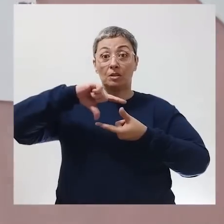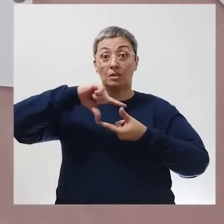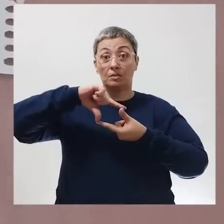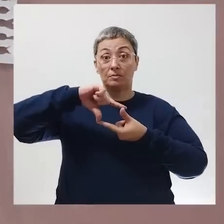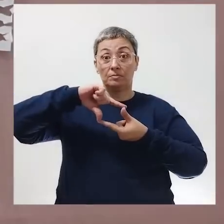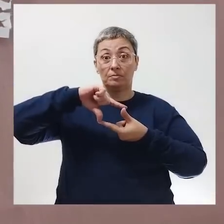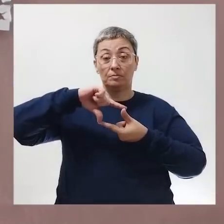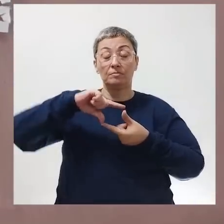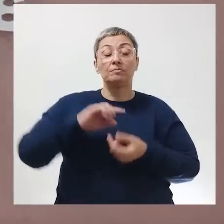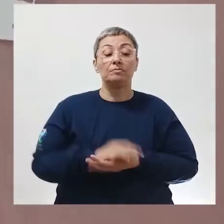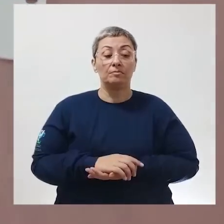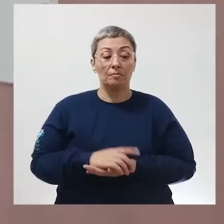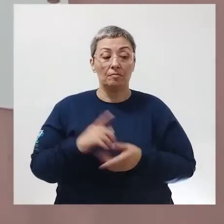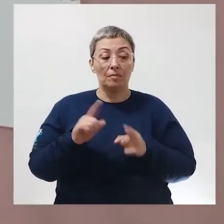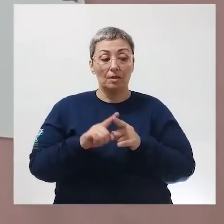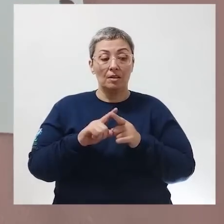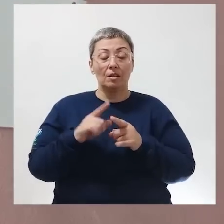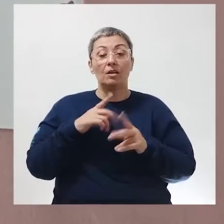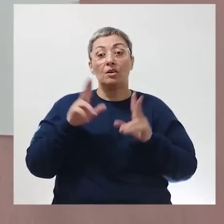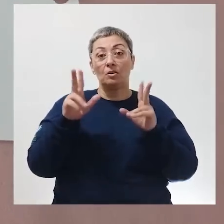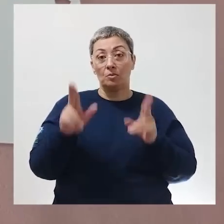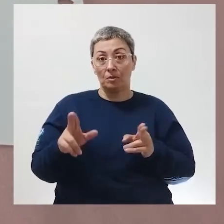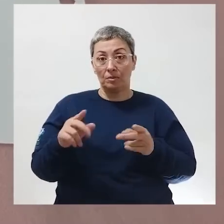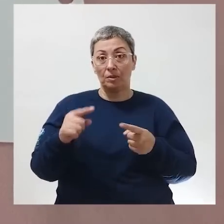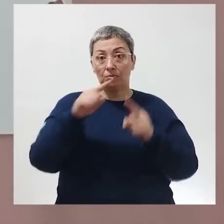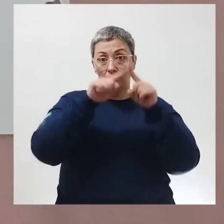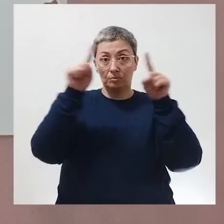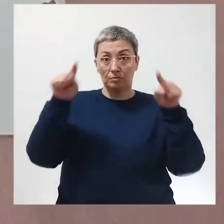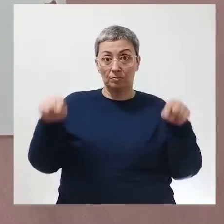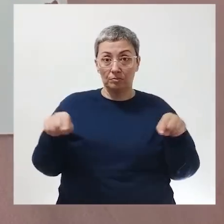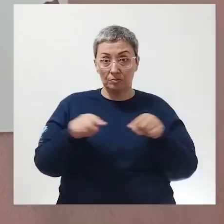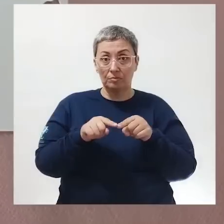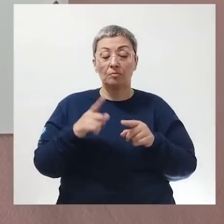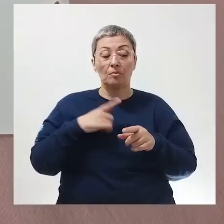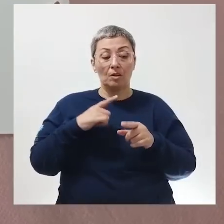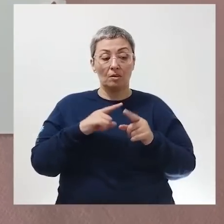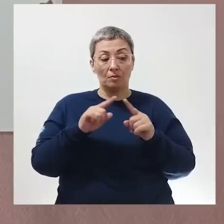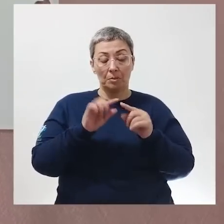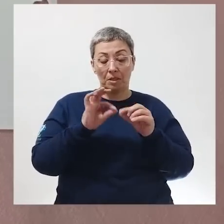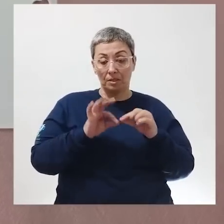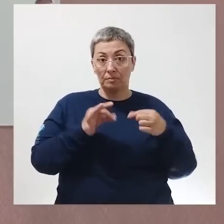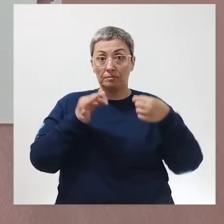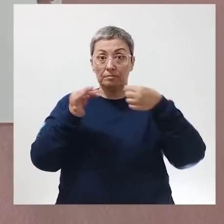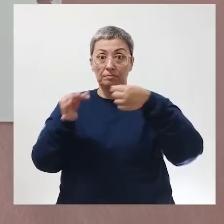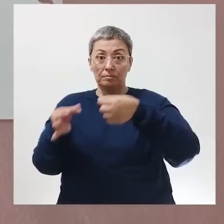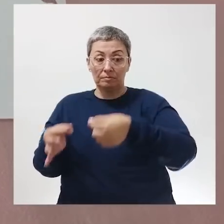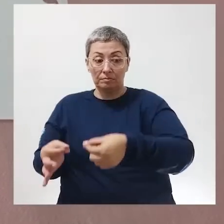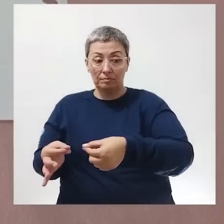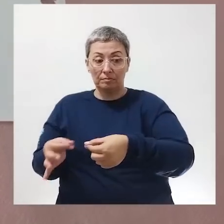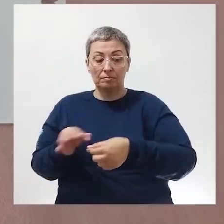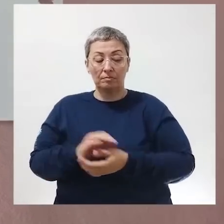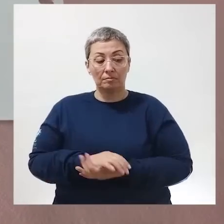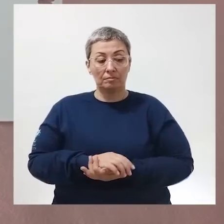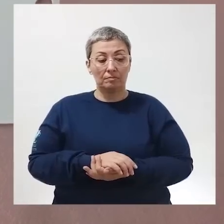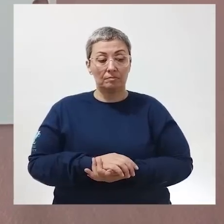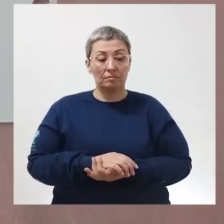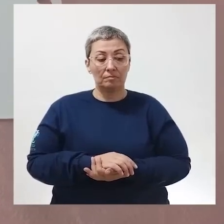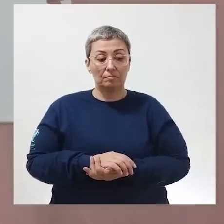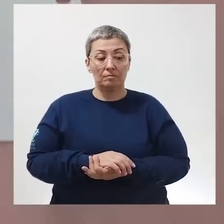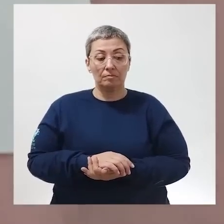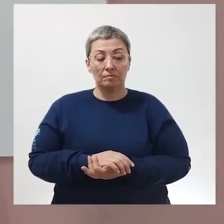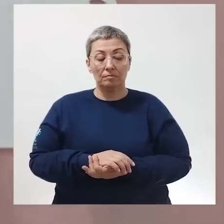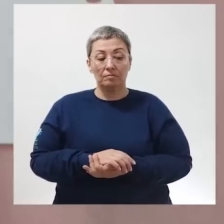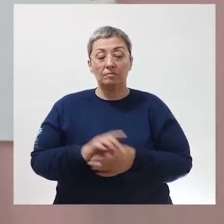formato quadrado, que as quatro partes vão ser iguais. Então, olha, eu vou pegar aqui a ponta e vou trazendo